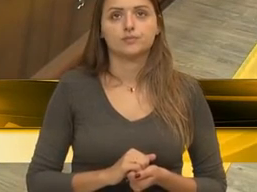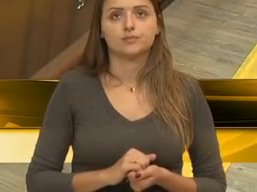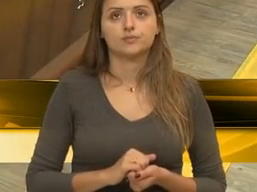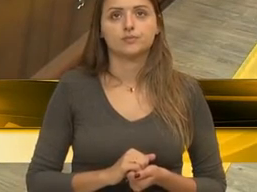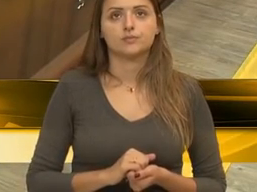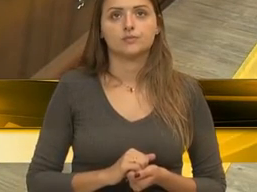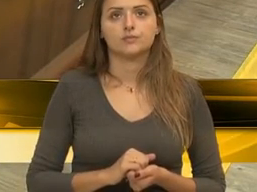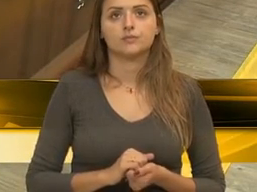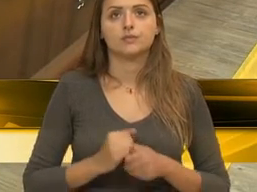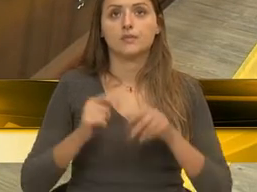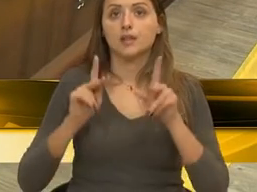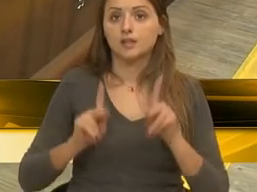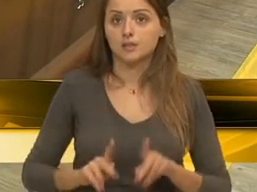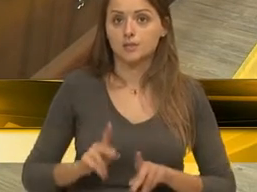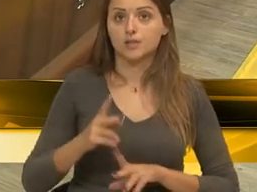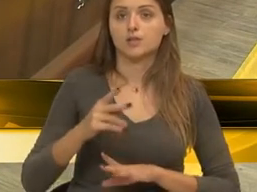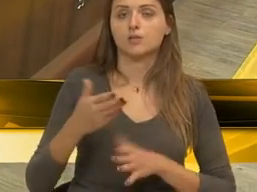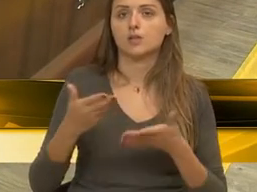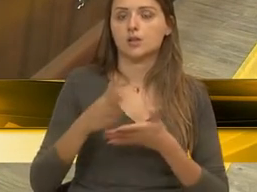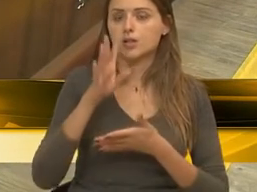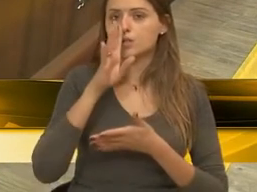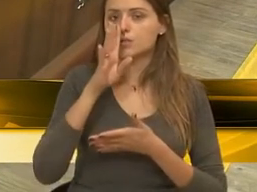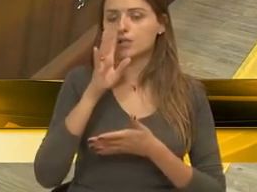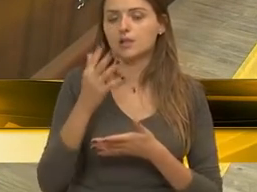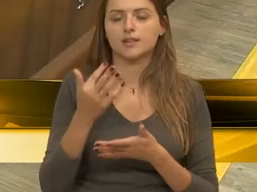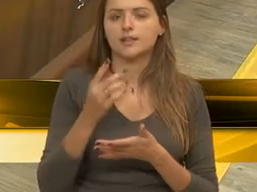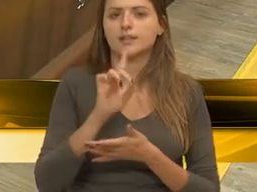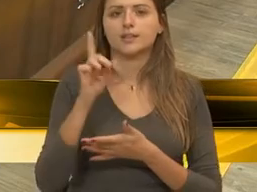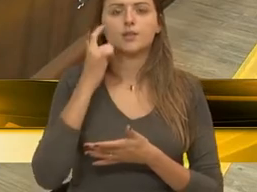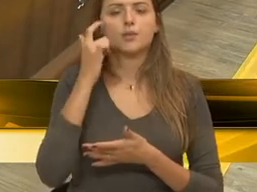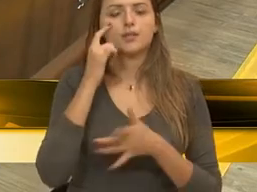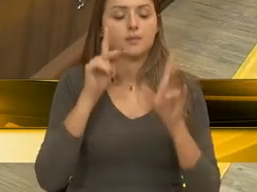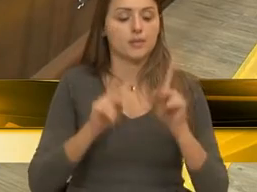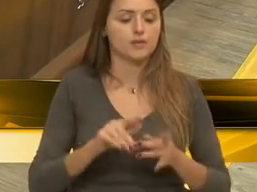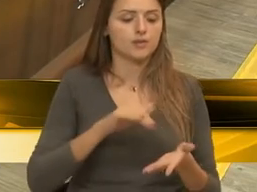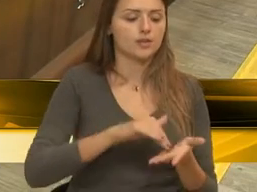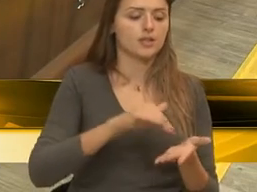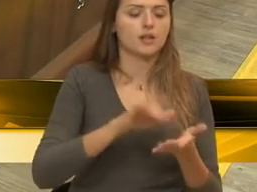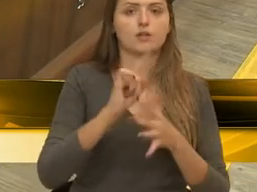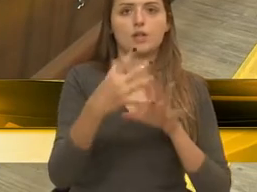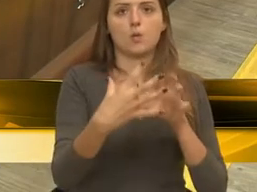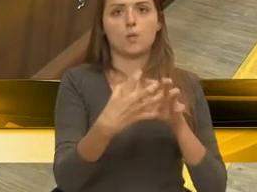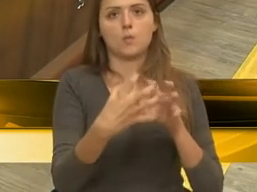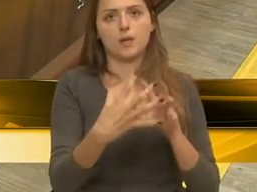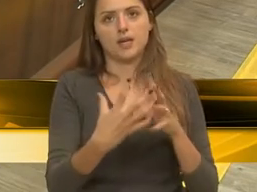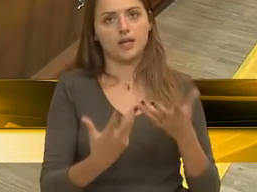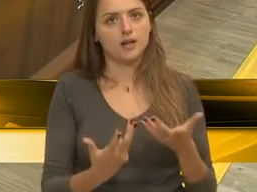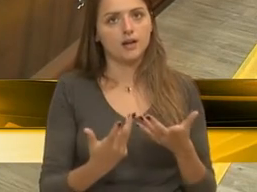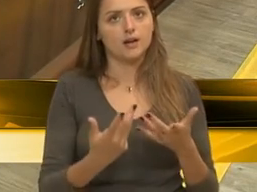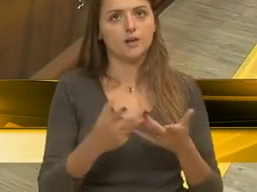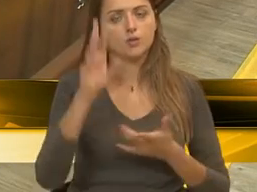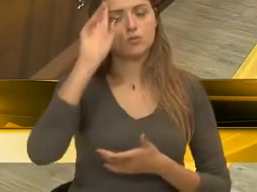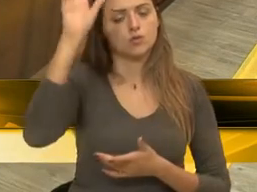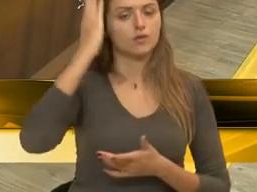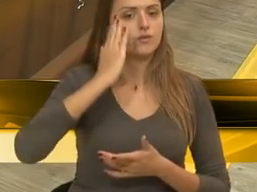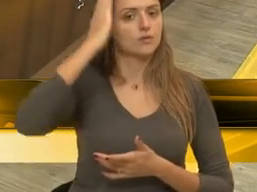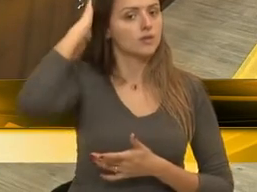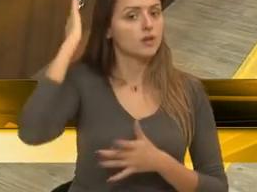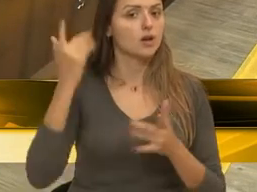As pessoas que nos assistem aqui não podem mencionar que quem é secretário não briga com o prefeito por demandas trazidas para as